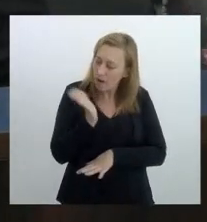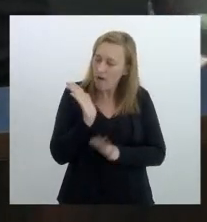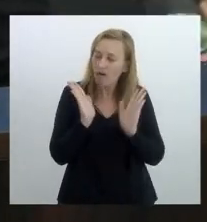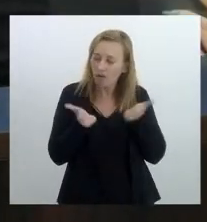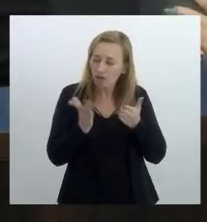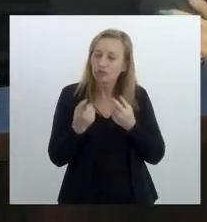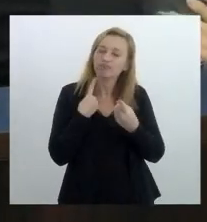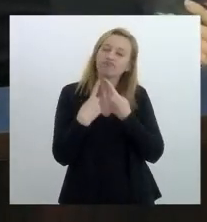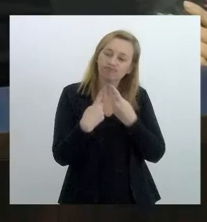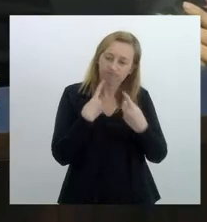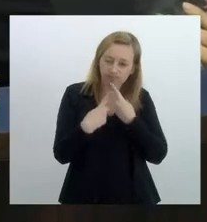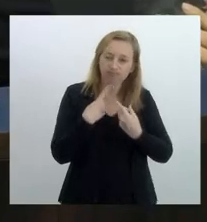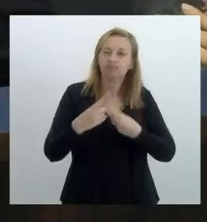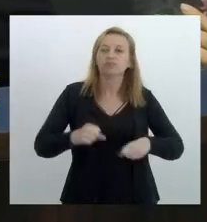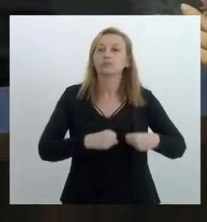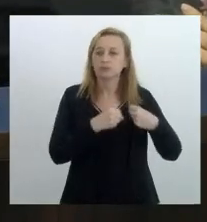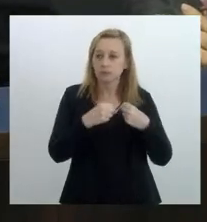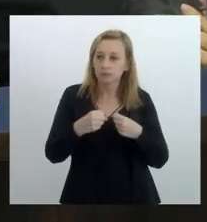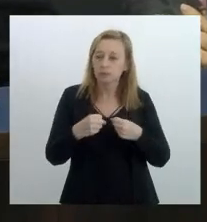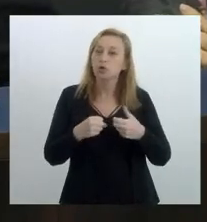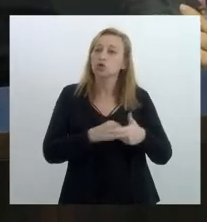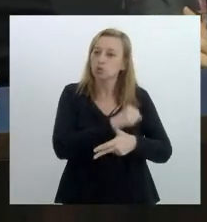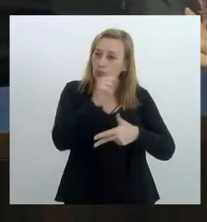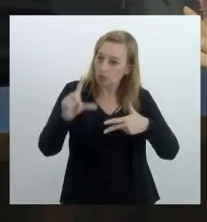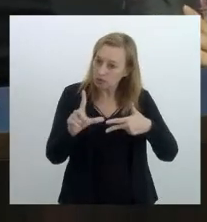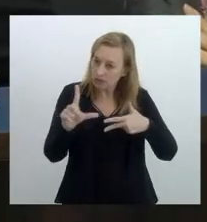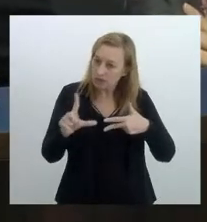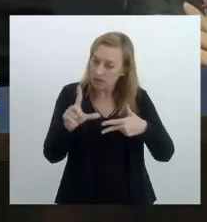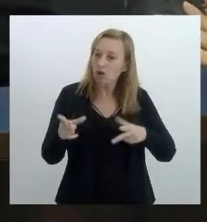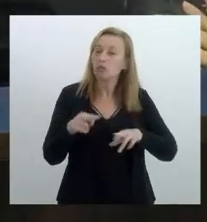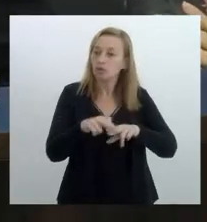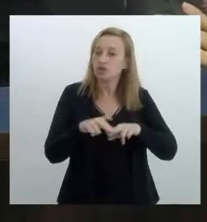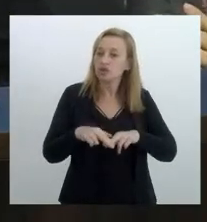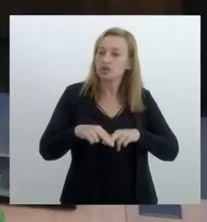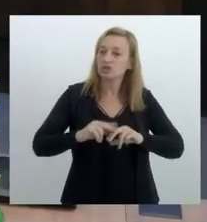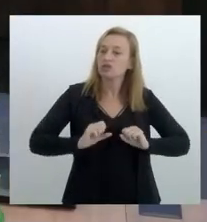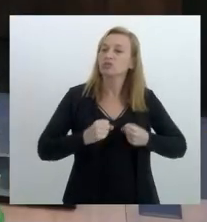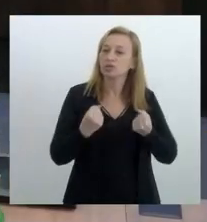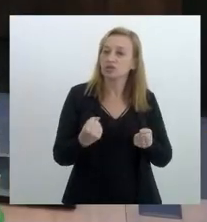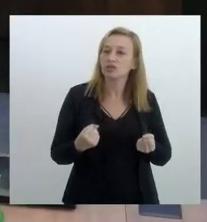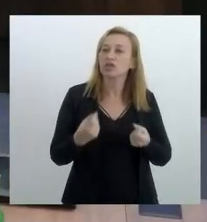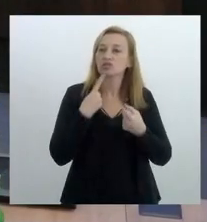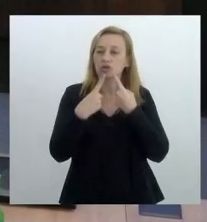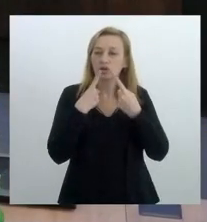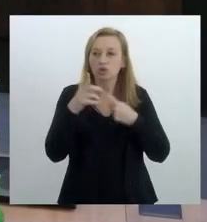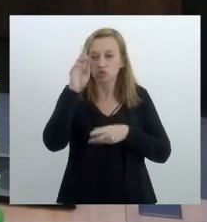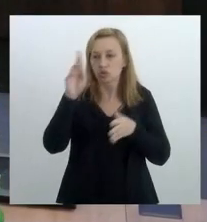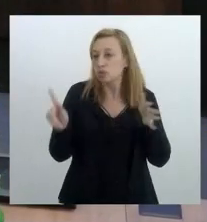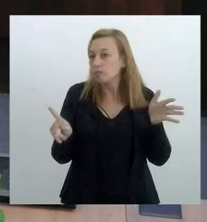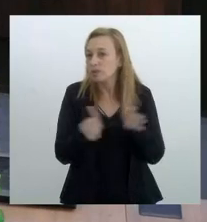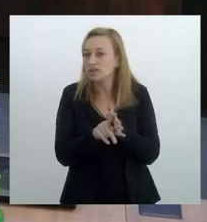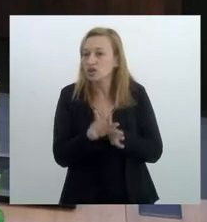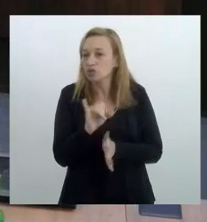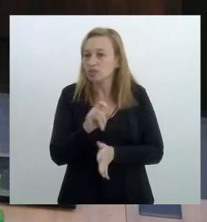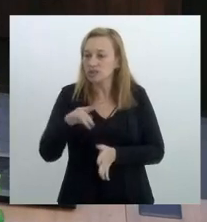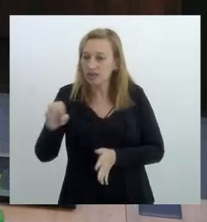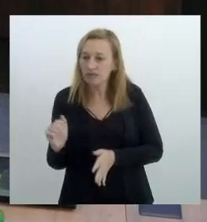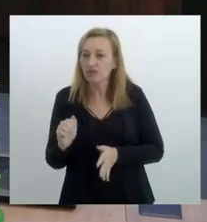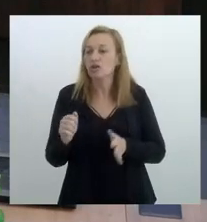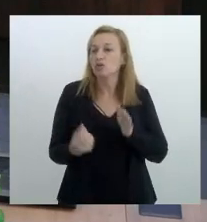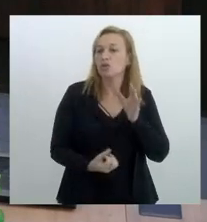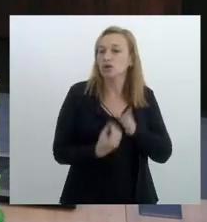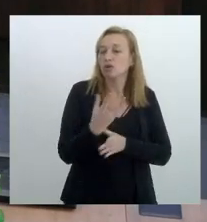na discussão do Poder Legislativo. Por isso que a gente defende aqui, já dialogando com o senhor que fez parte da Comissarf, uma